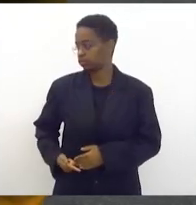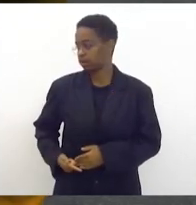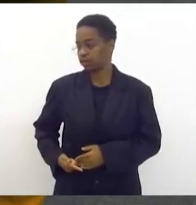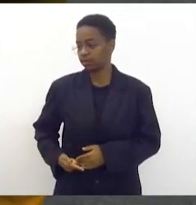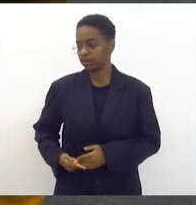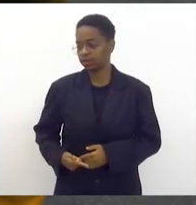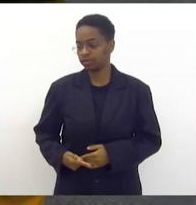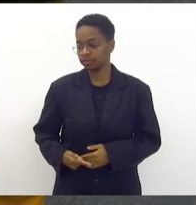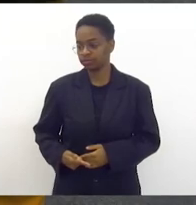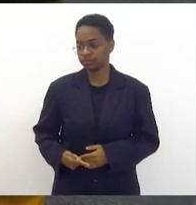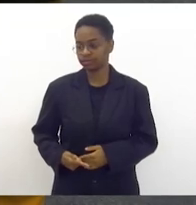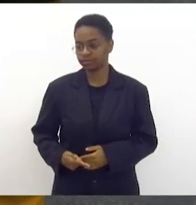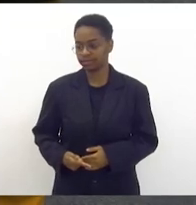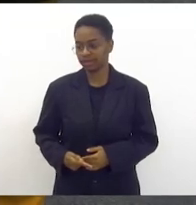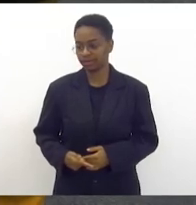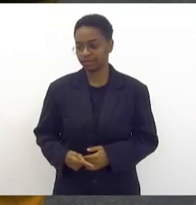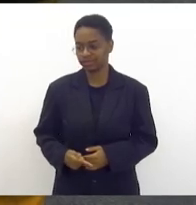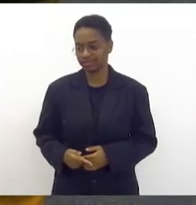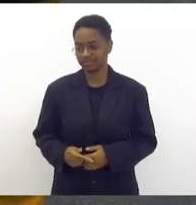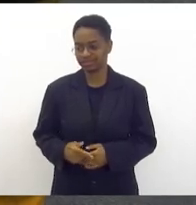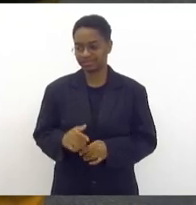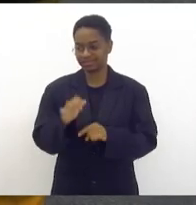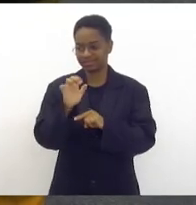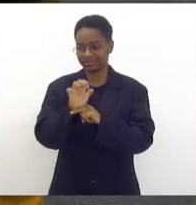dá aula, ao dar